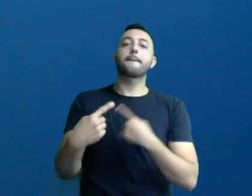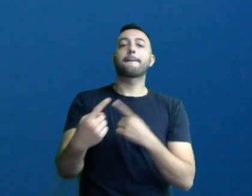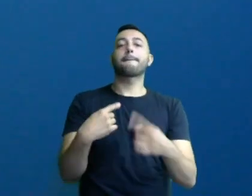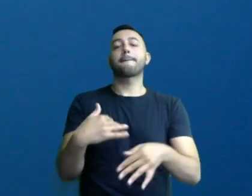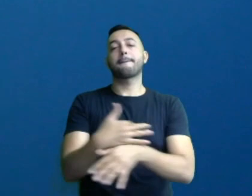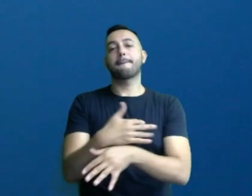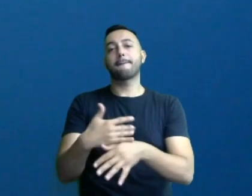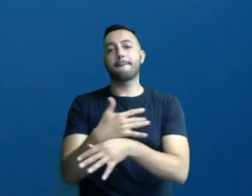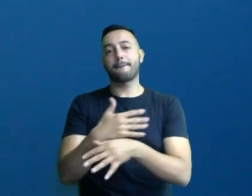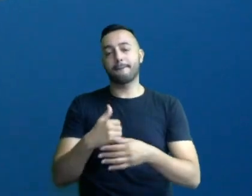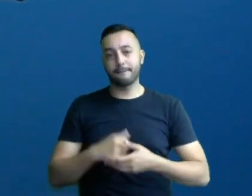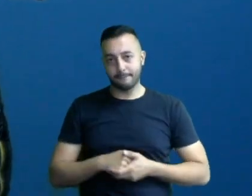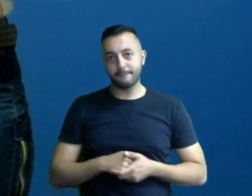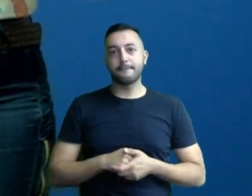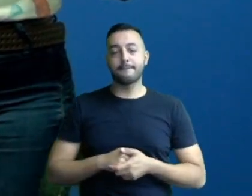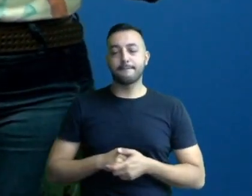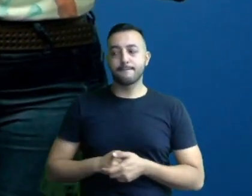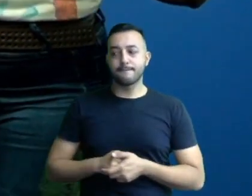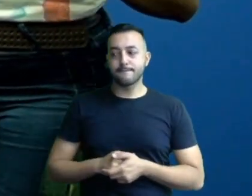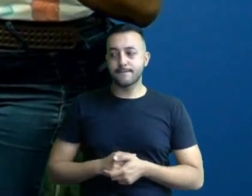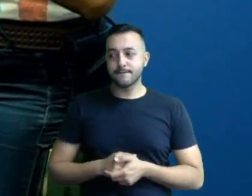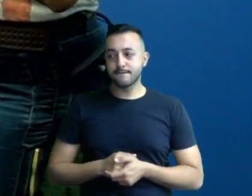da nossa cidade de Vitória de Santo Antão.